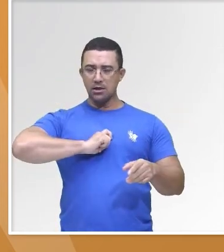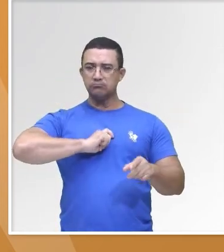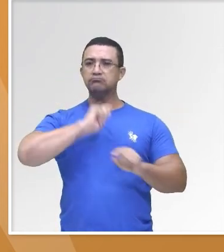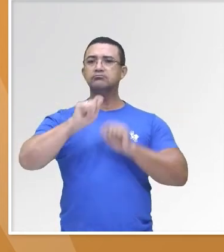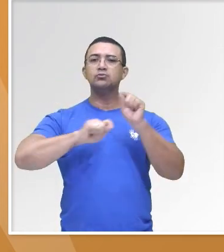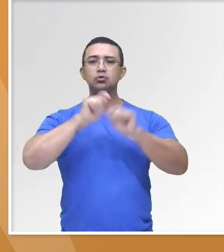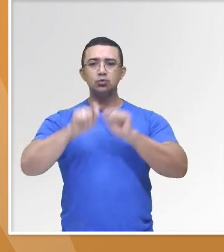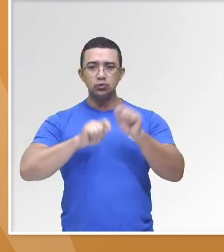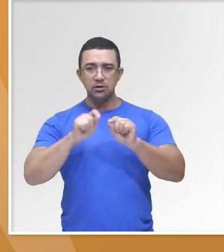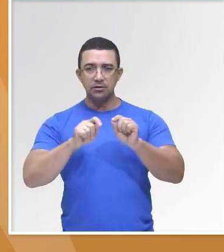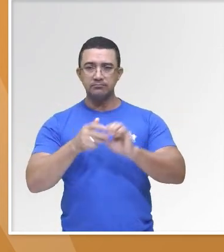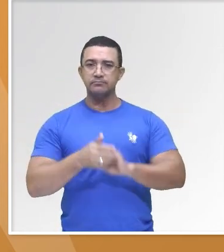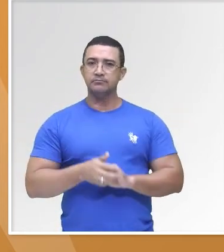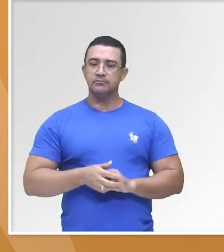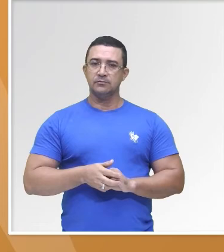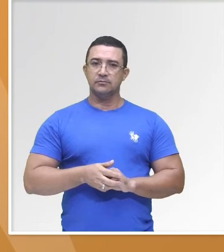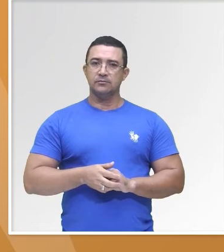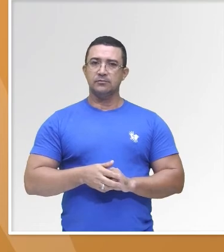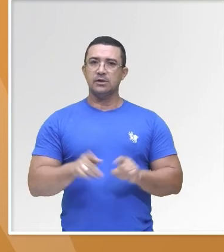grande parte seu